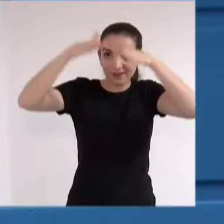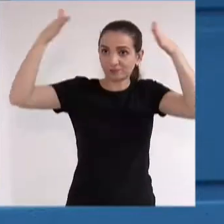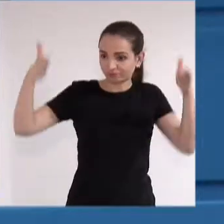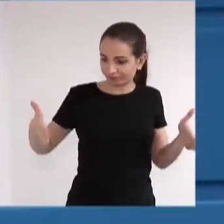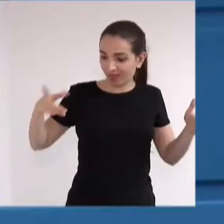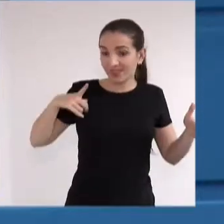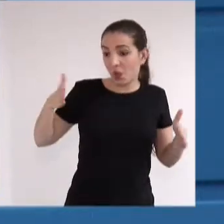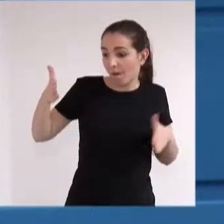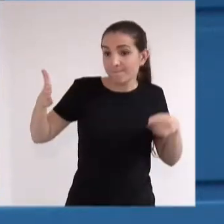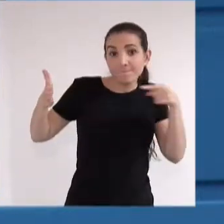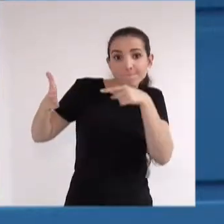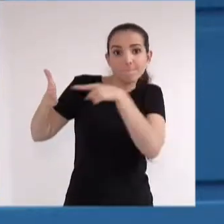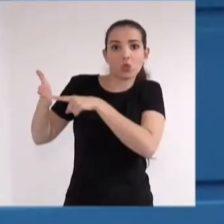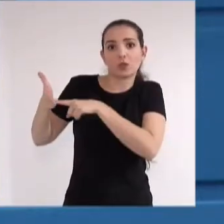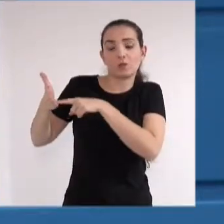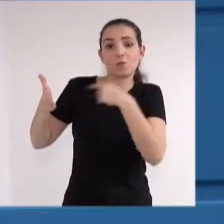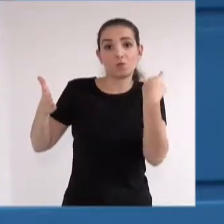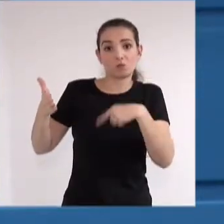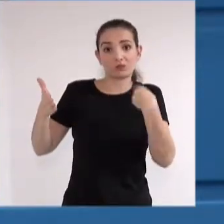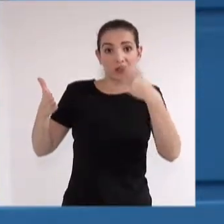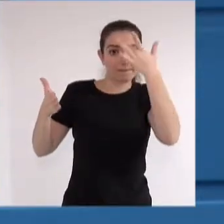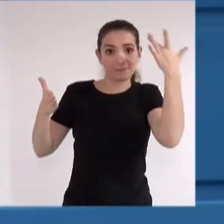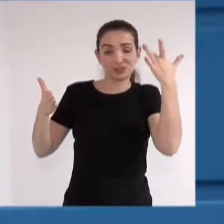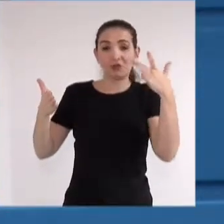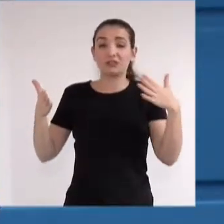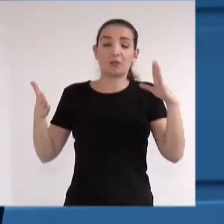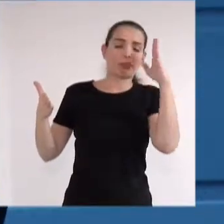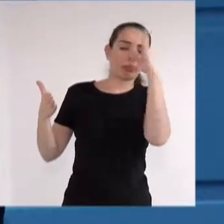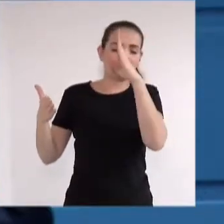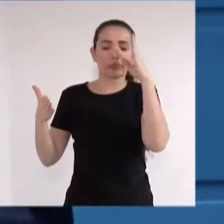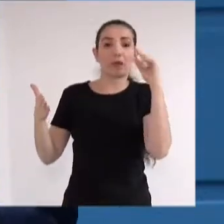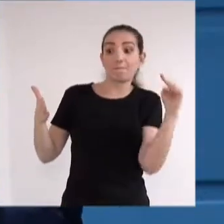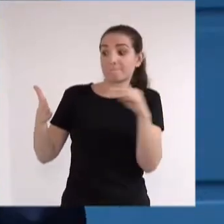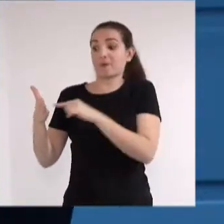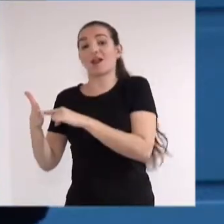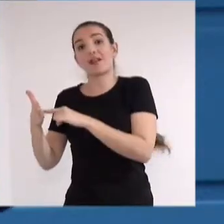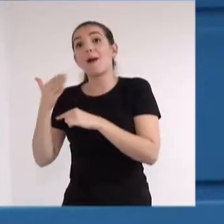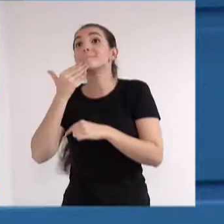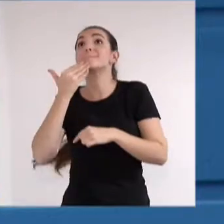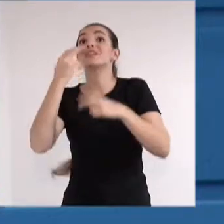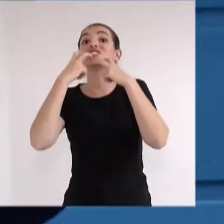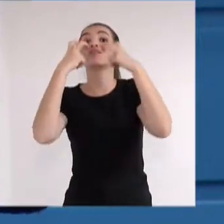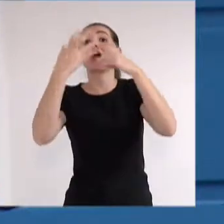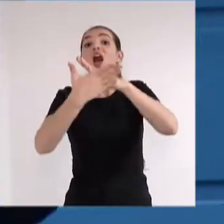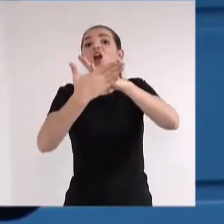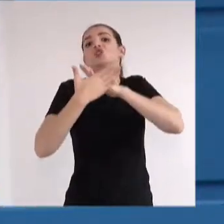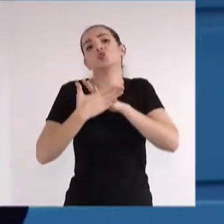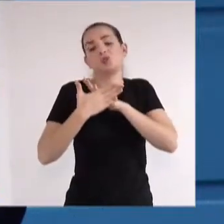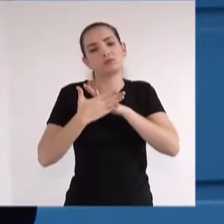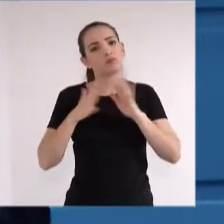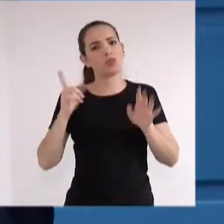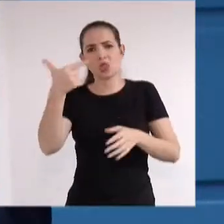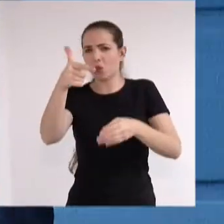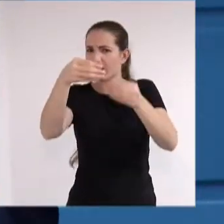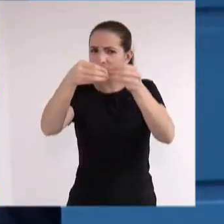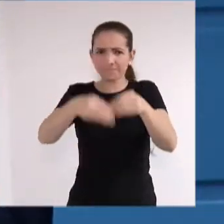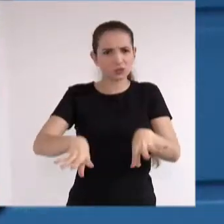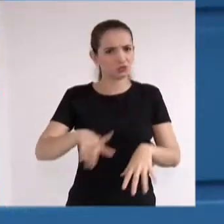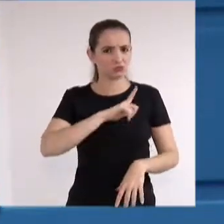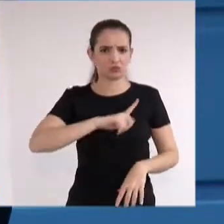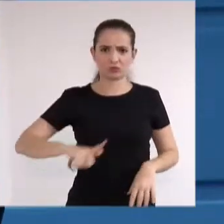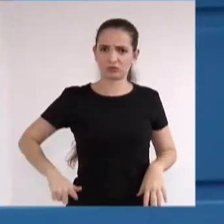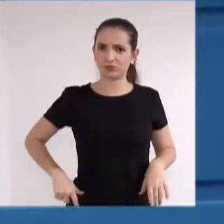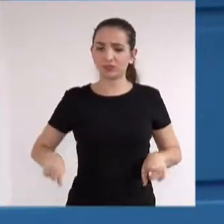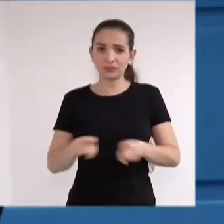sanitário para que a pessoa possa apertar e acender uma luz de alarme. Só isso. não traz prejuízo algum para o governo